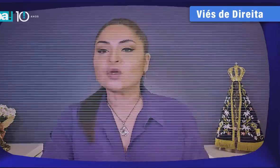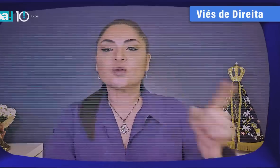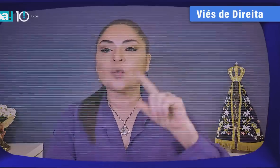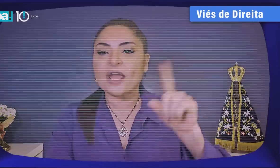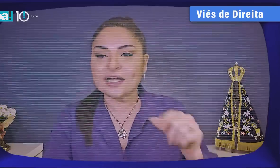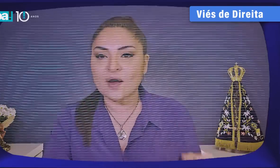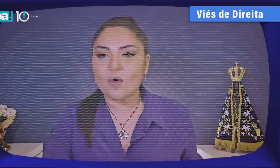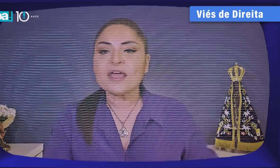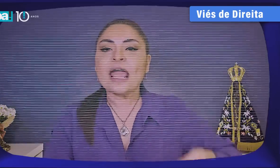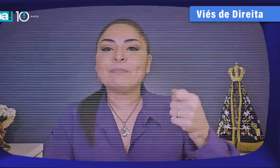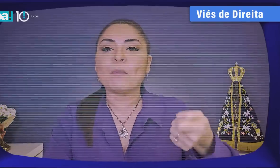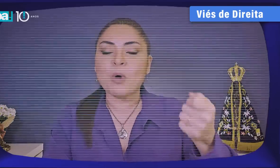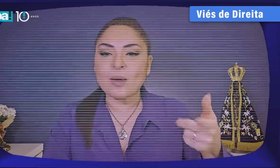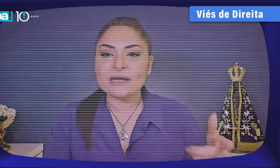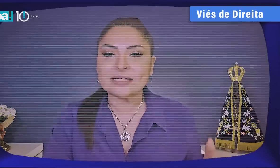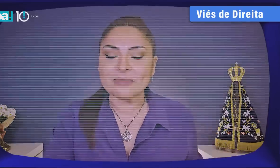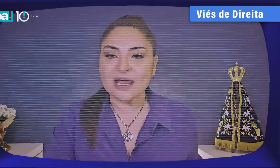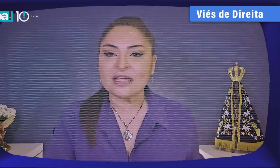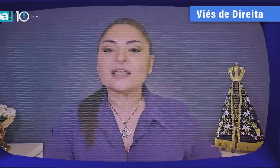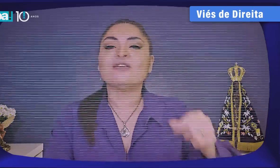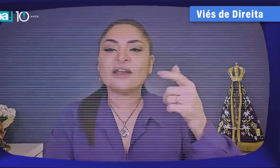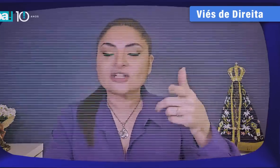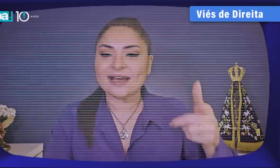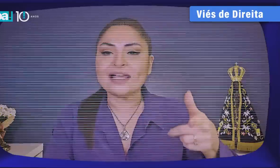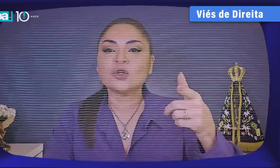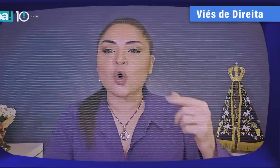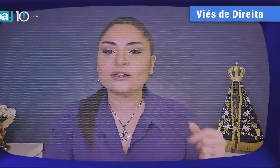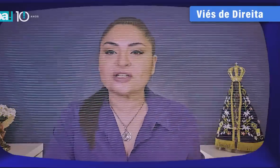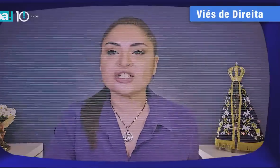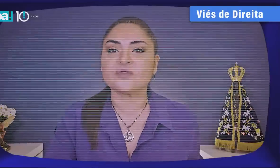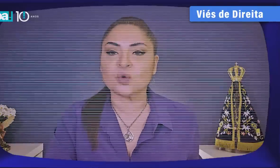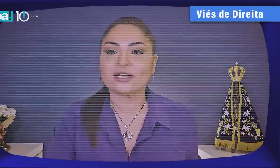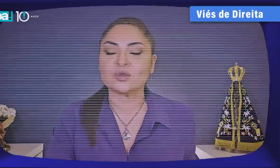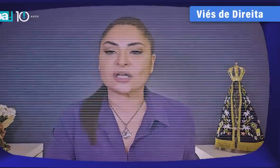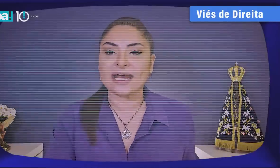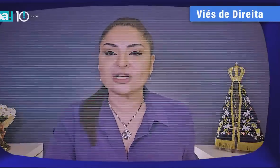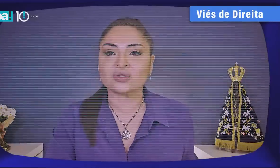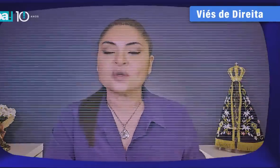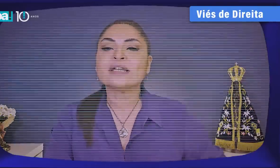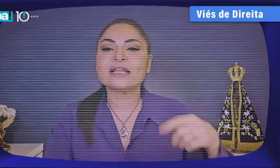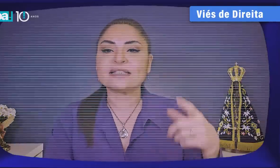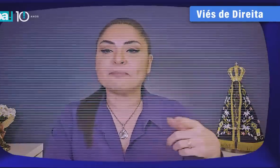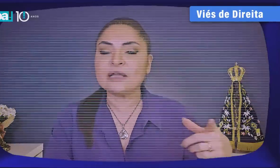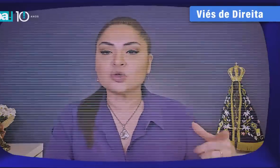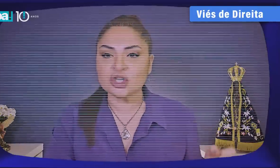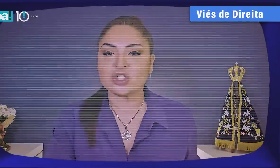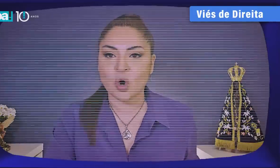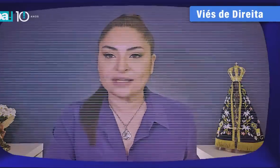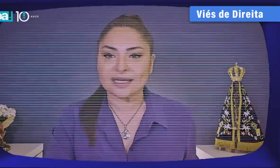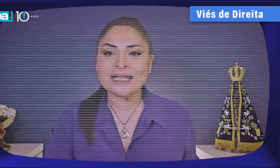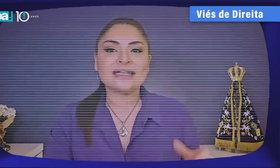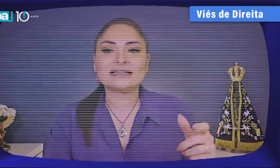ricos. Não é não, é para o pobre também. E vai chegar aí no rotativo do cartão de crédito desse bando